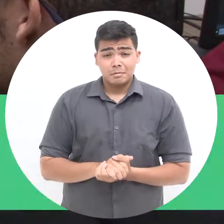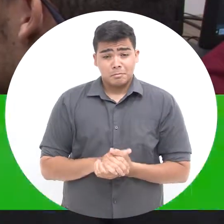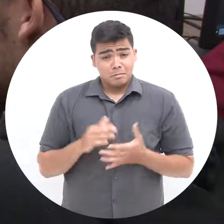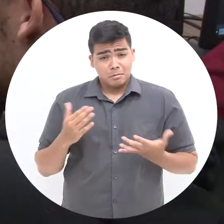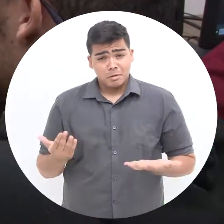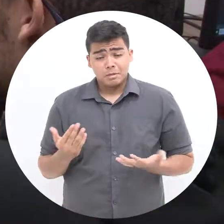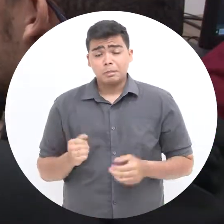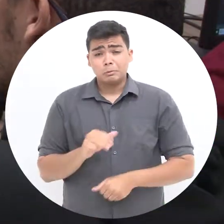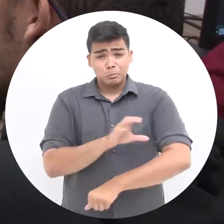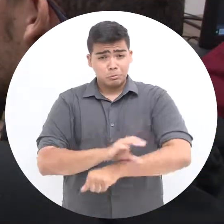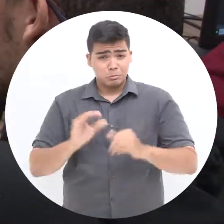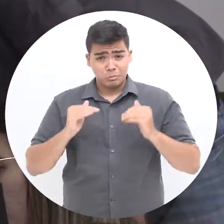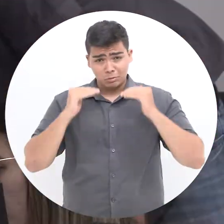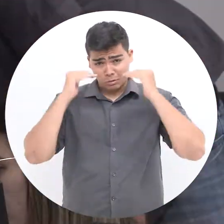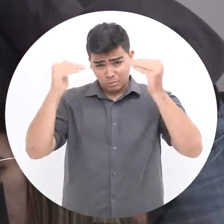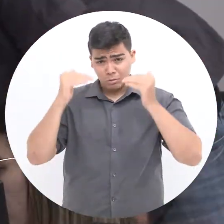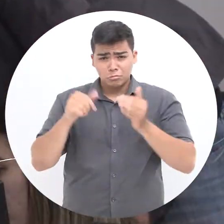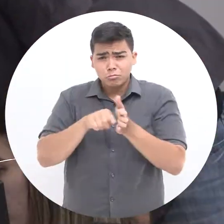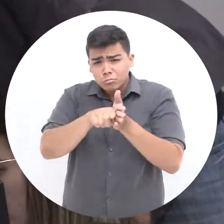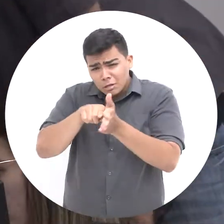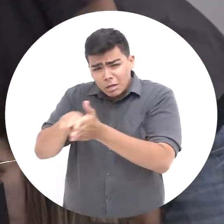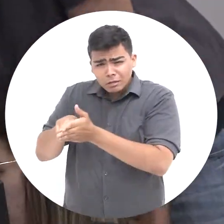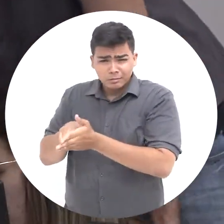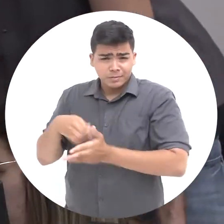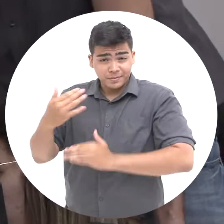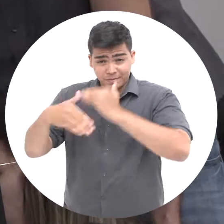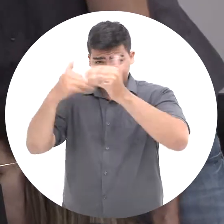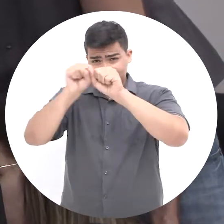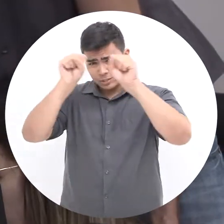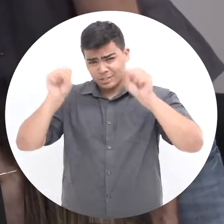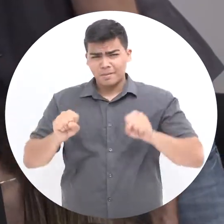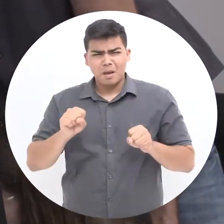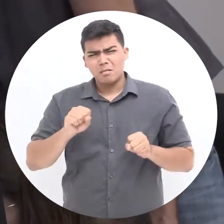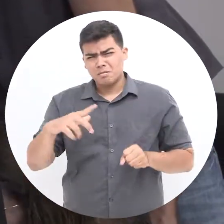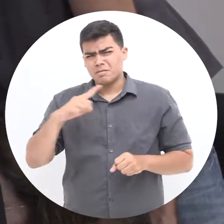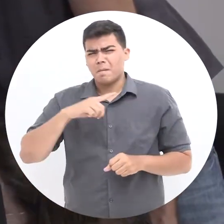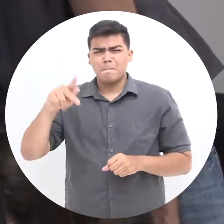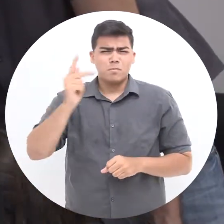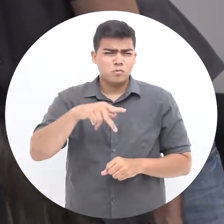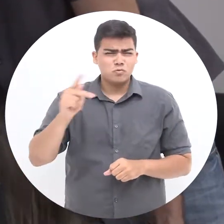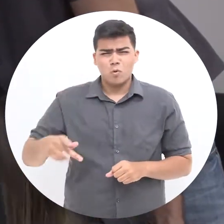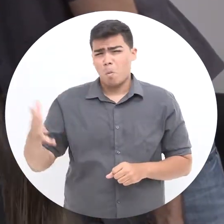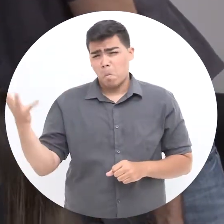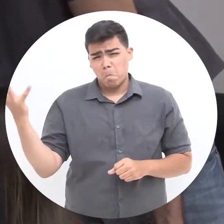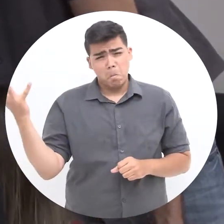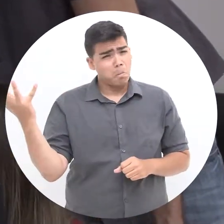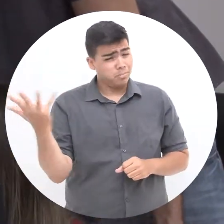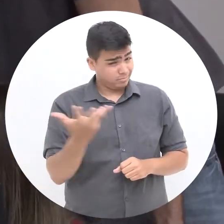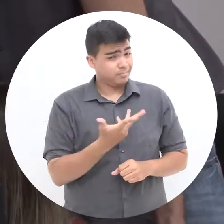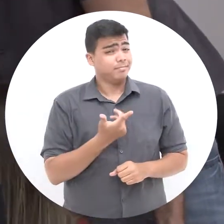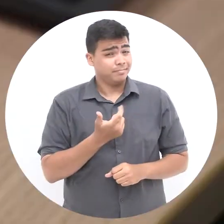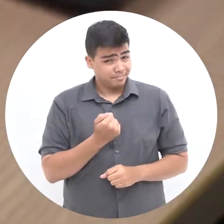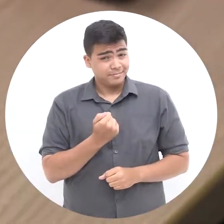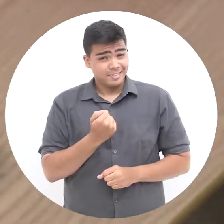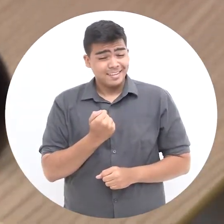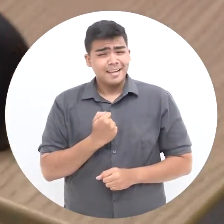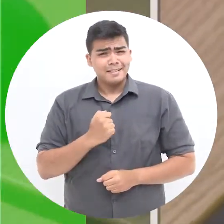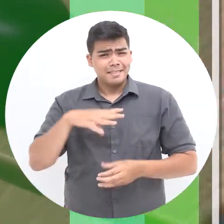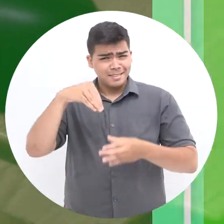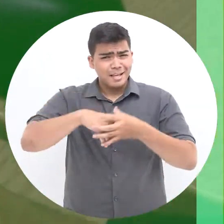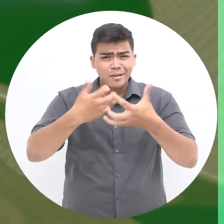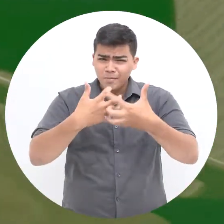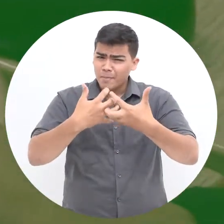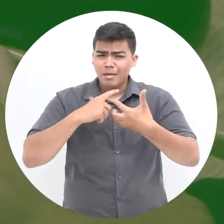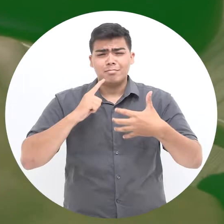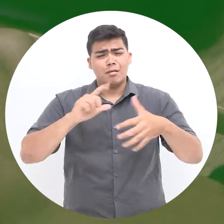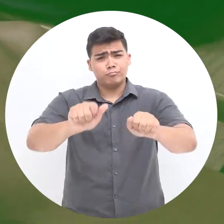o curso superior de tecnologia em análise e desenvolvimento de sistemas é composto por um qualificado corpo docente a